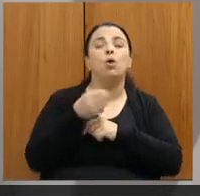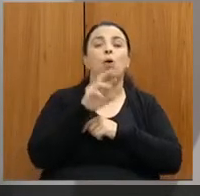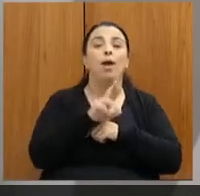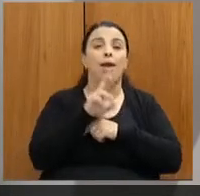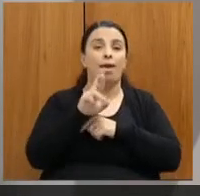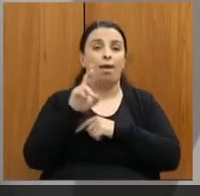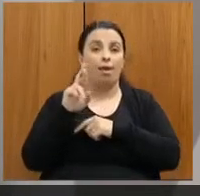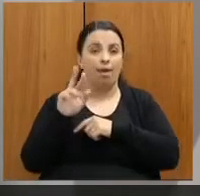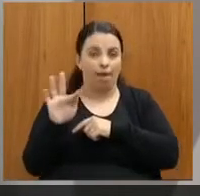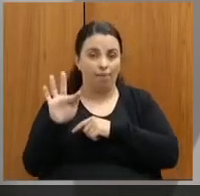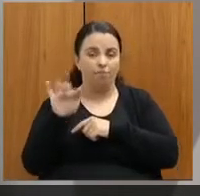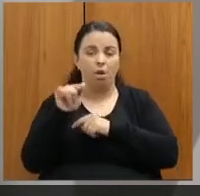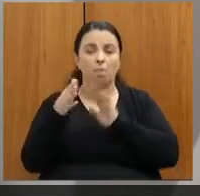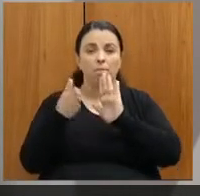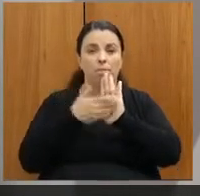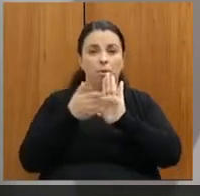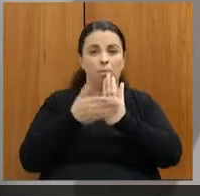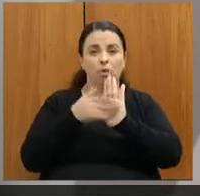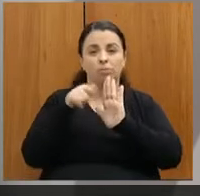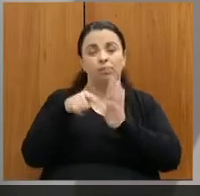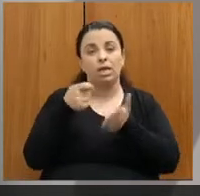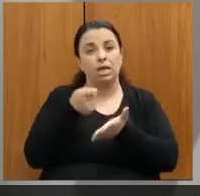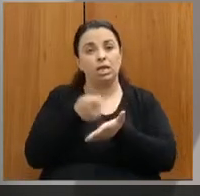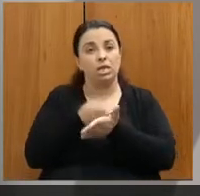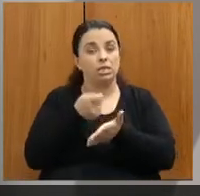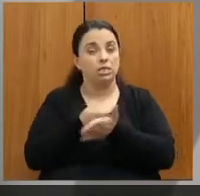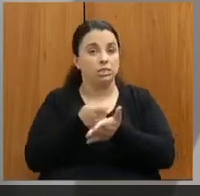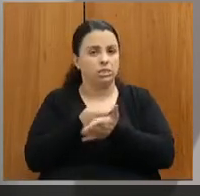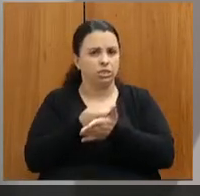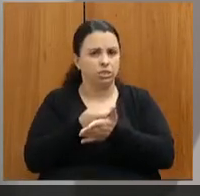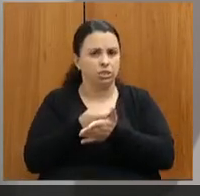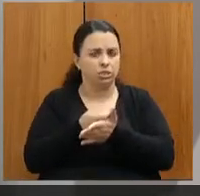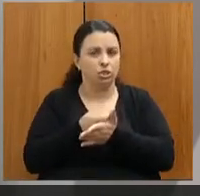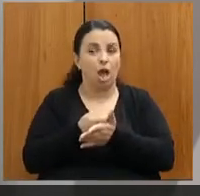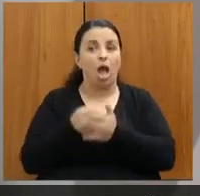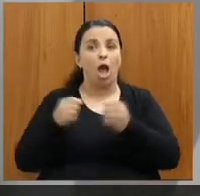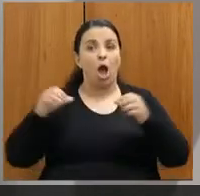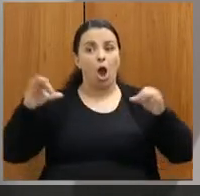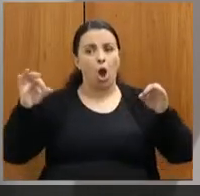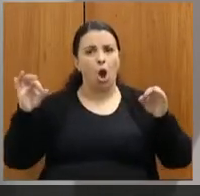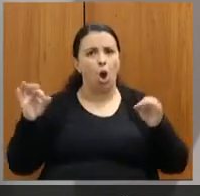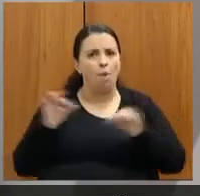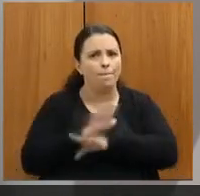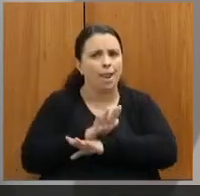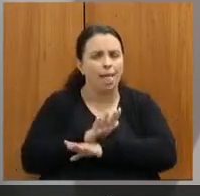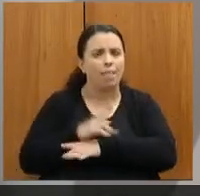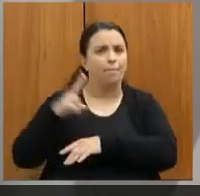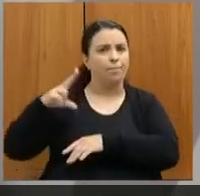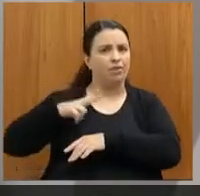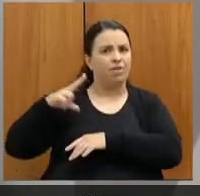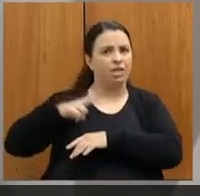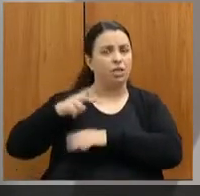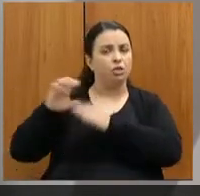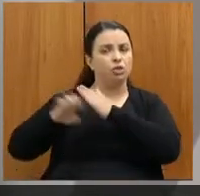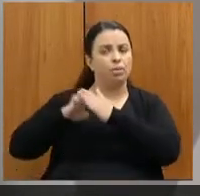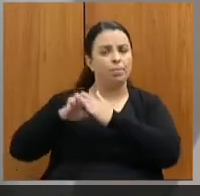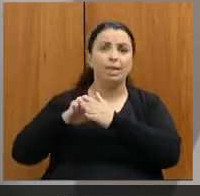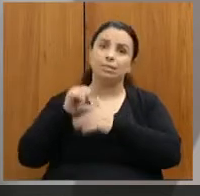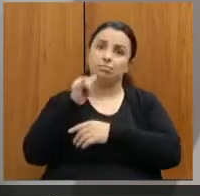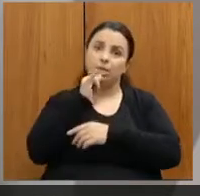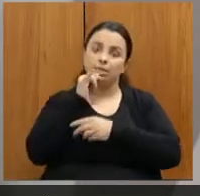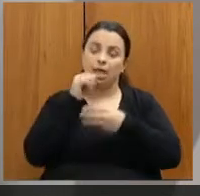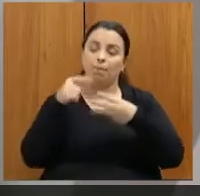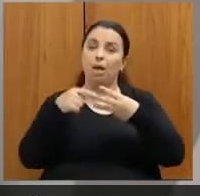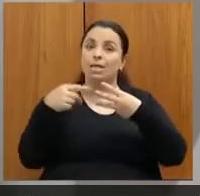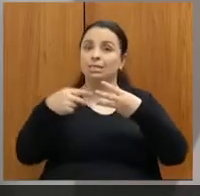fiscal exige a privatização completa de empresas estatais como a Cemig